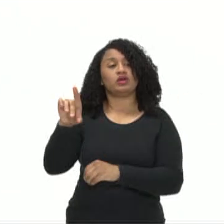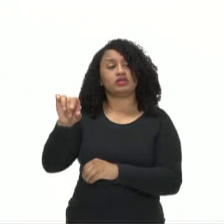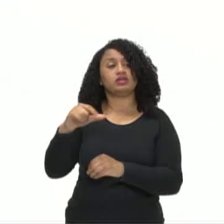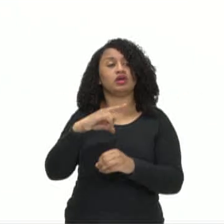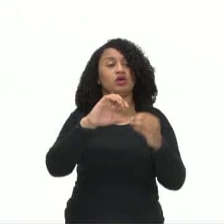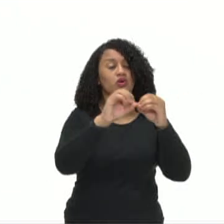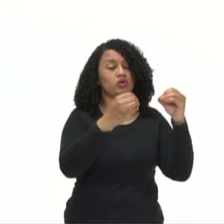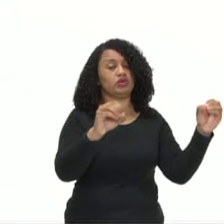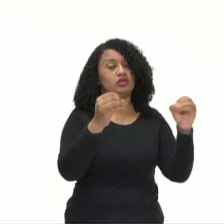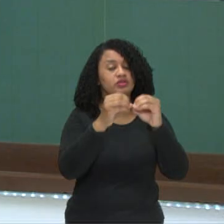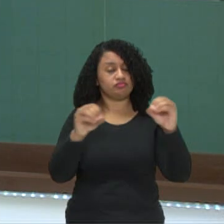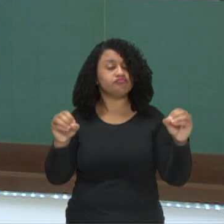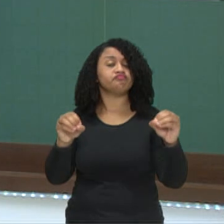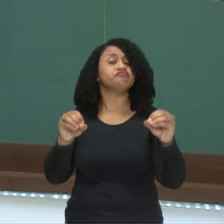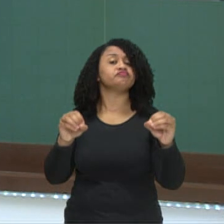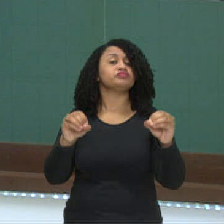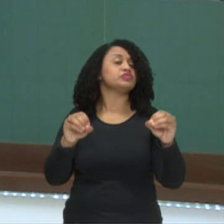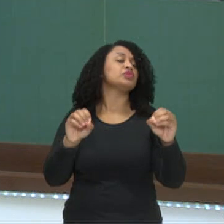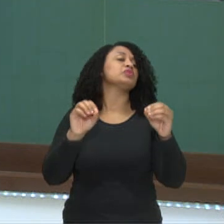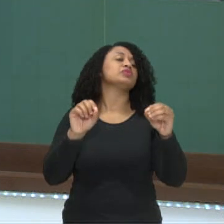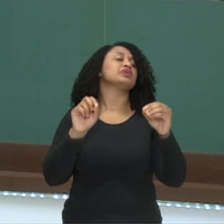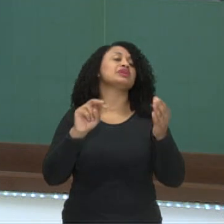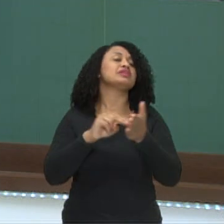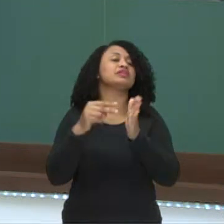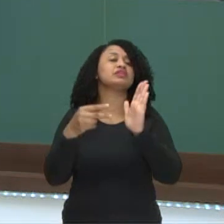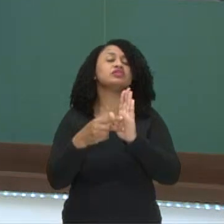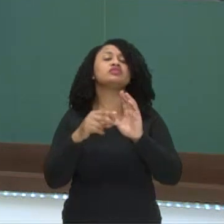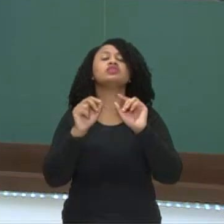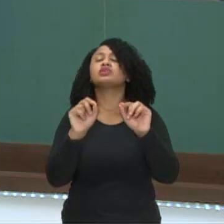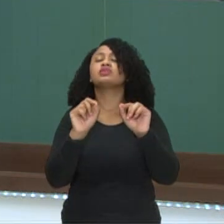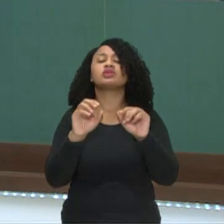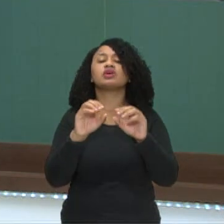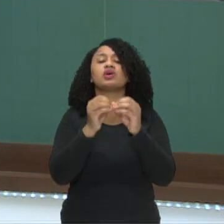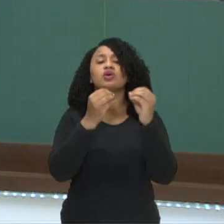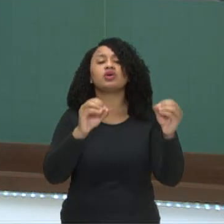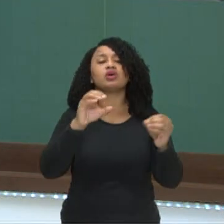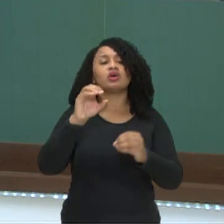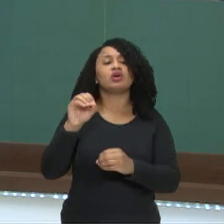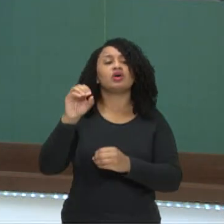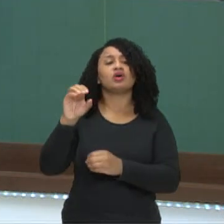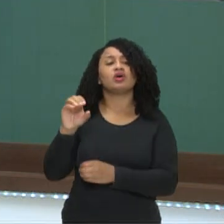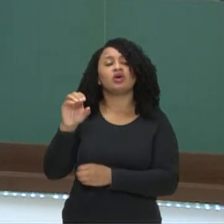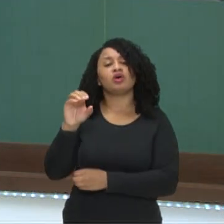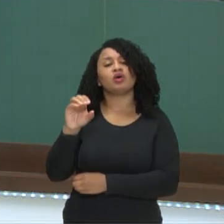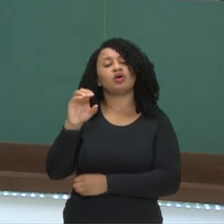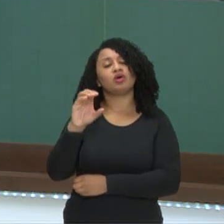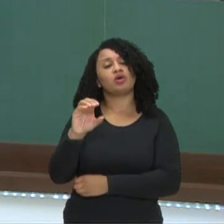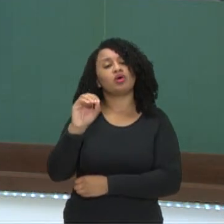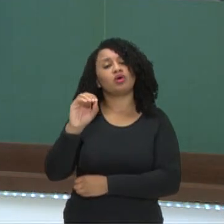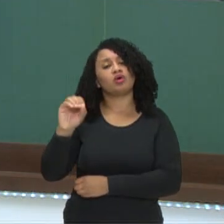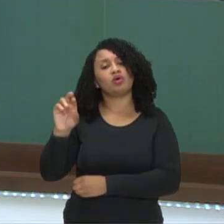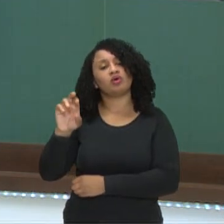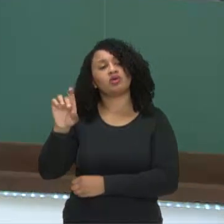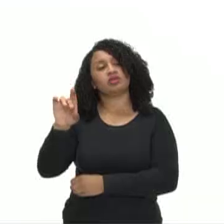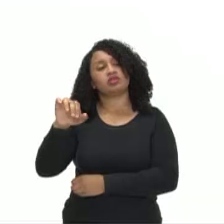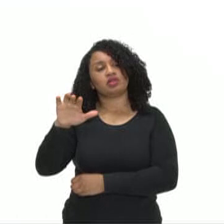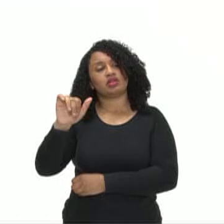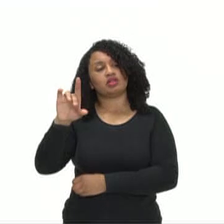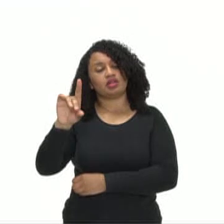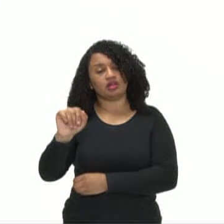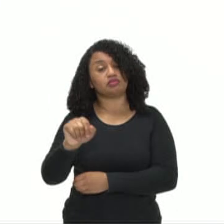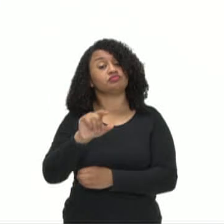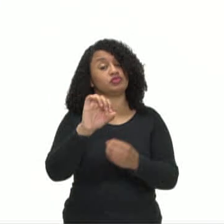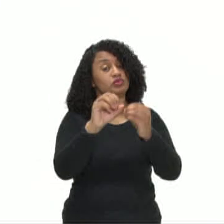orações coordenadas. Mas o que vem a ser uma oração coordenada ou orações coordenadas? São orações que,